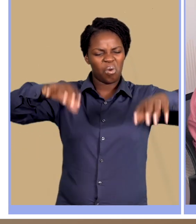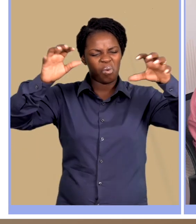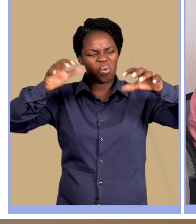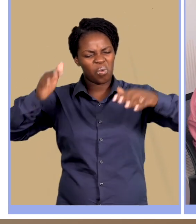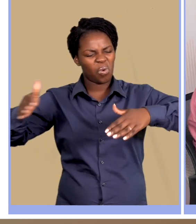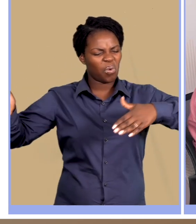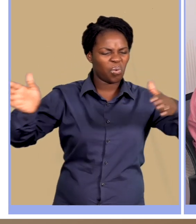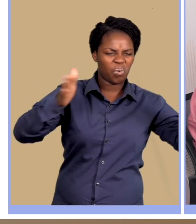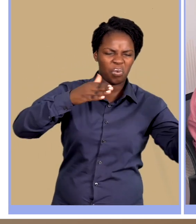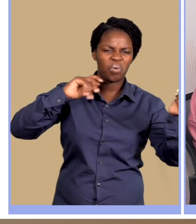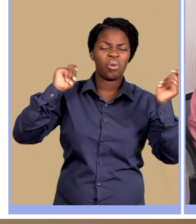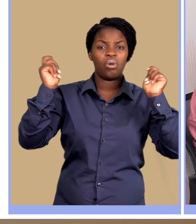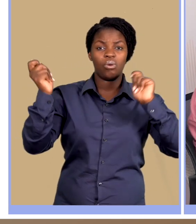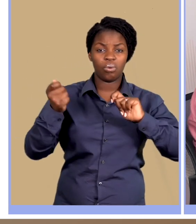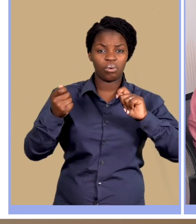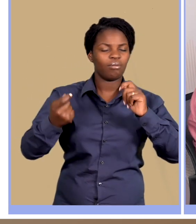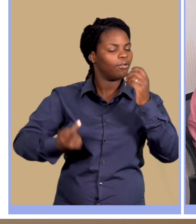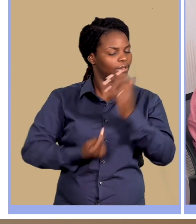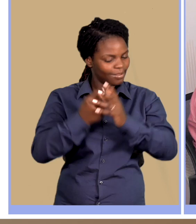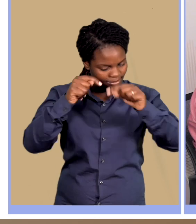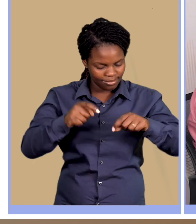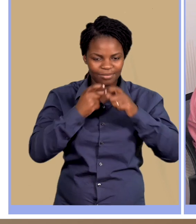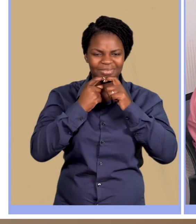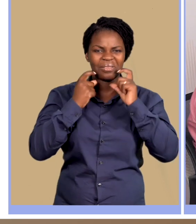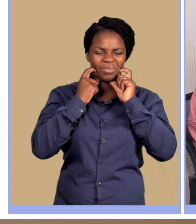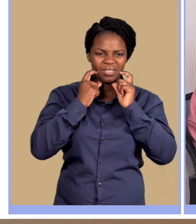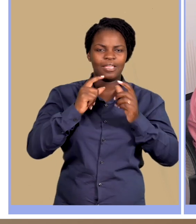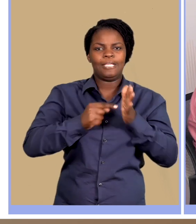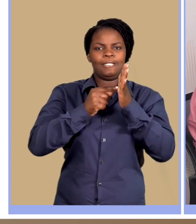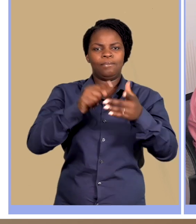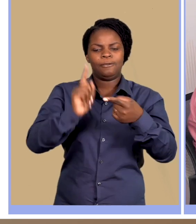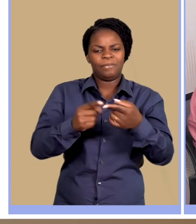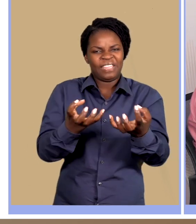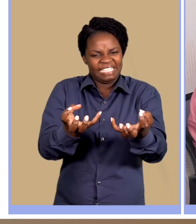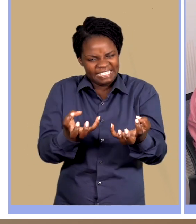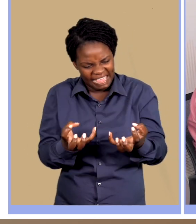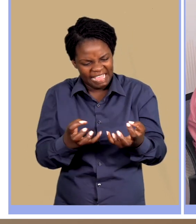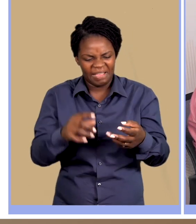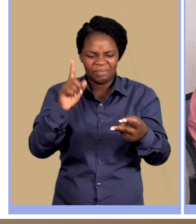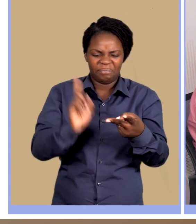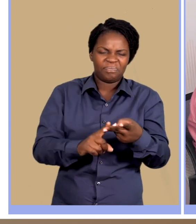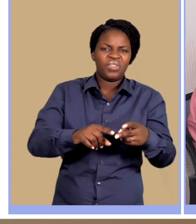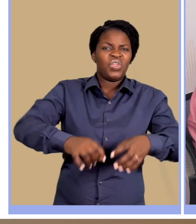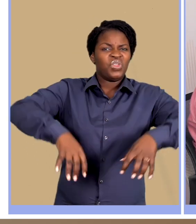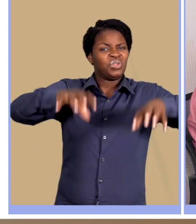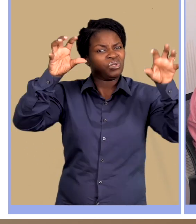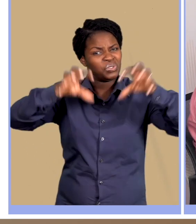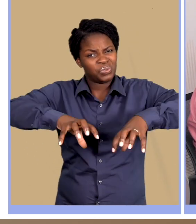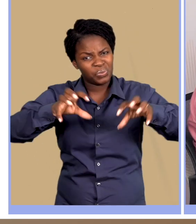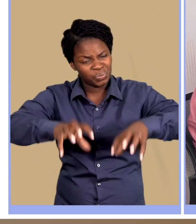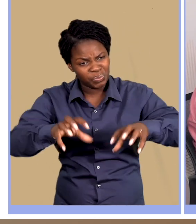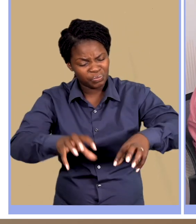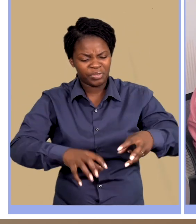de mudanças climáticas. Se não são secas cíclicas, o El Niño, por exemplo, são chuvas. Se não